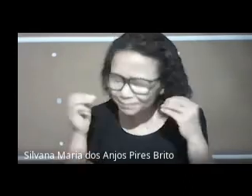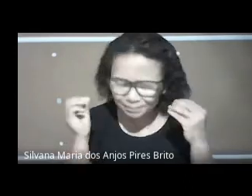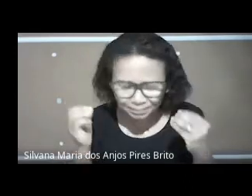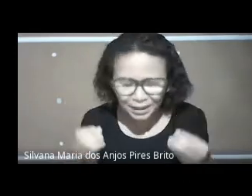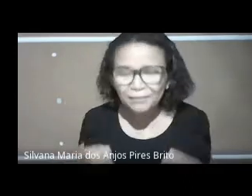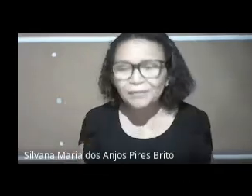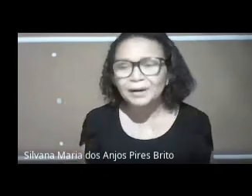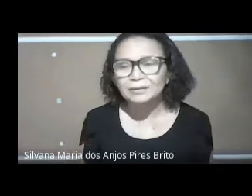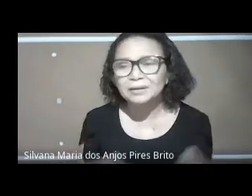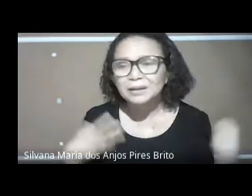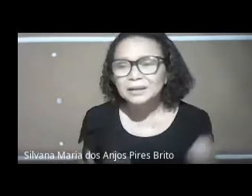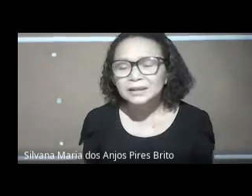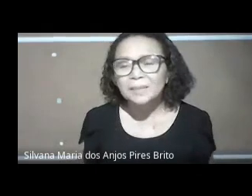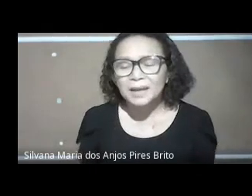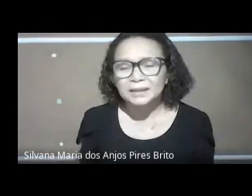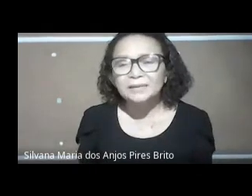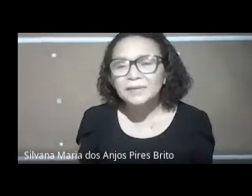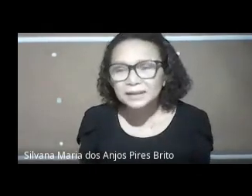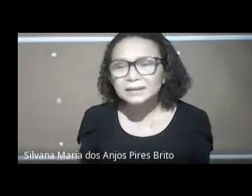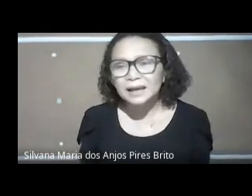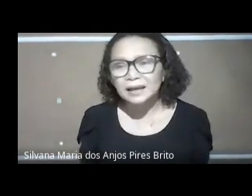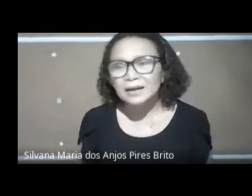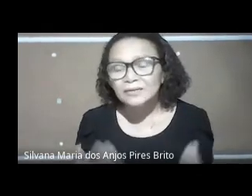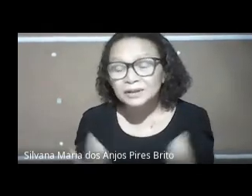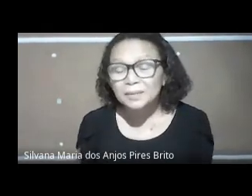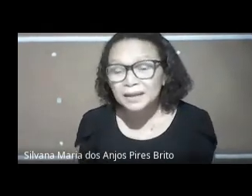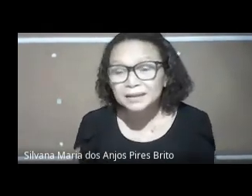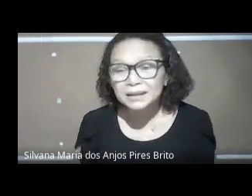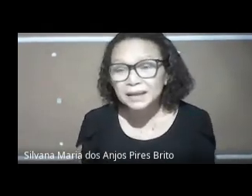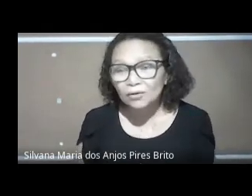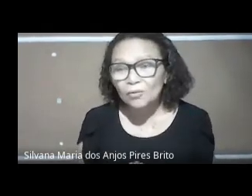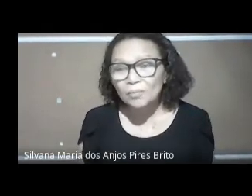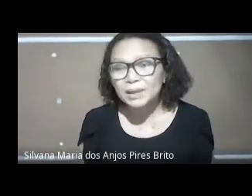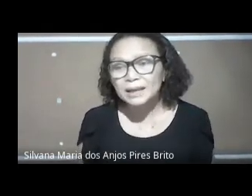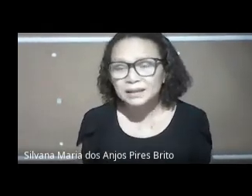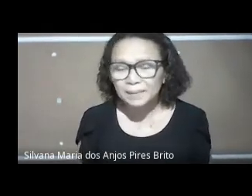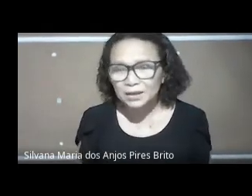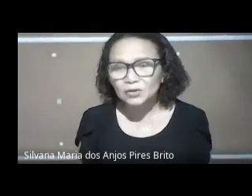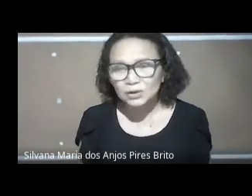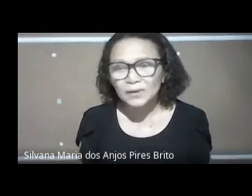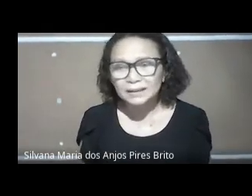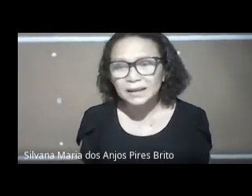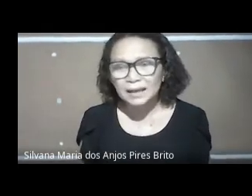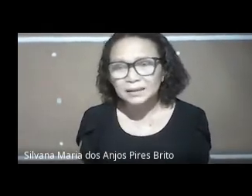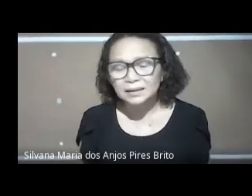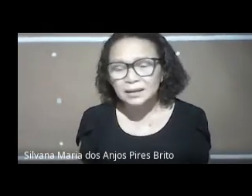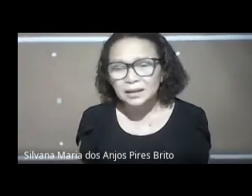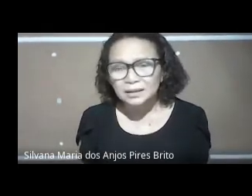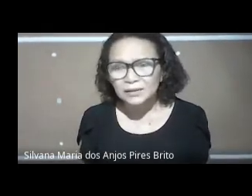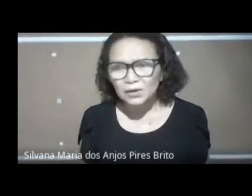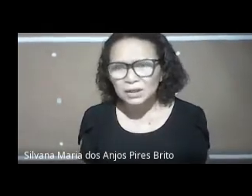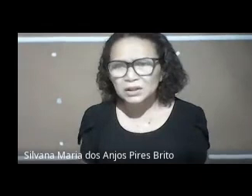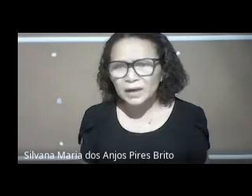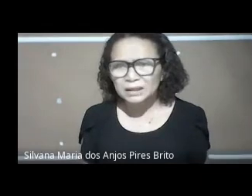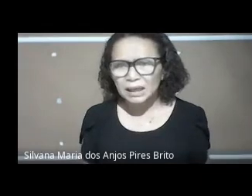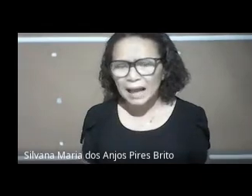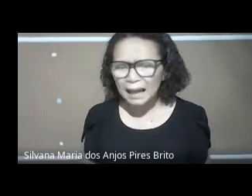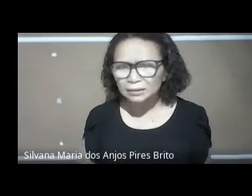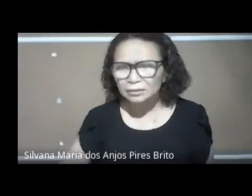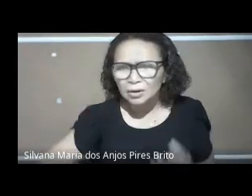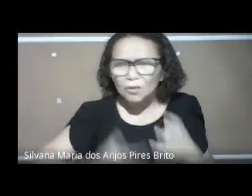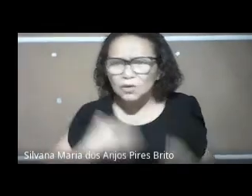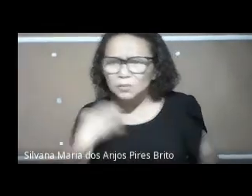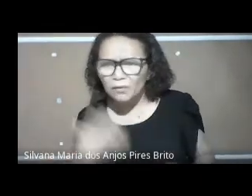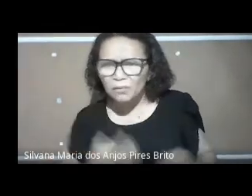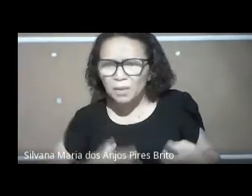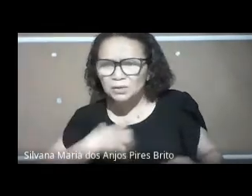bocas. Perfeito. Você precisa fazer, você precisa cumprir as expressões faciais. Se você estiver